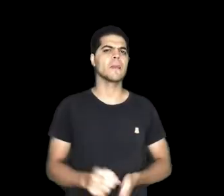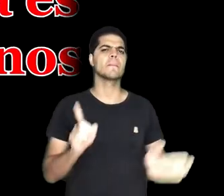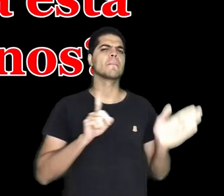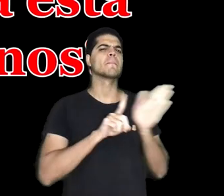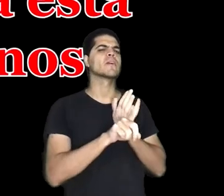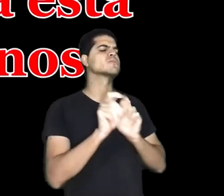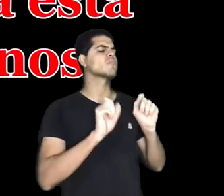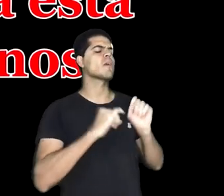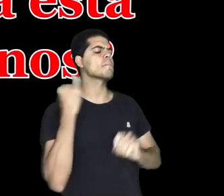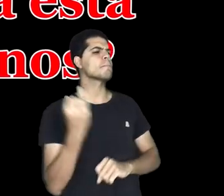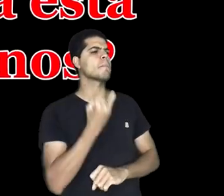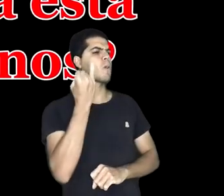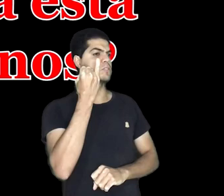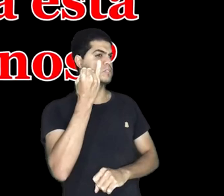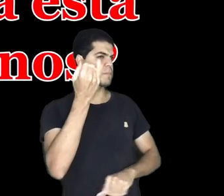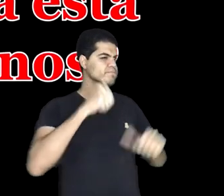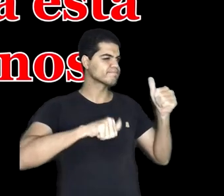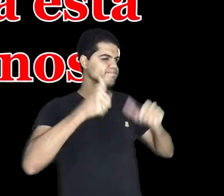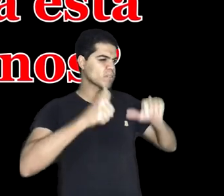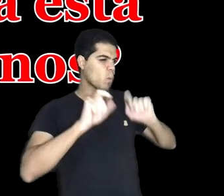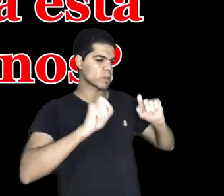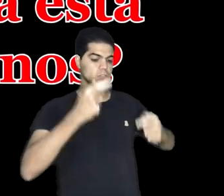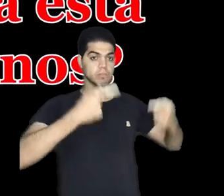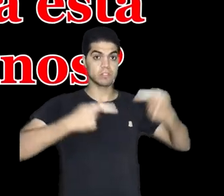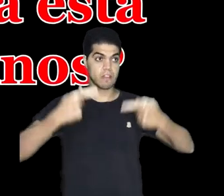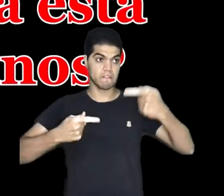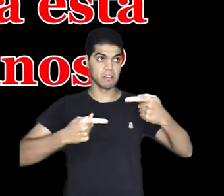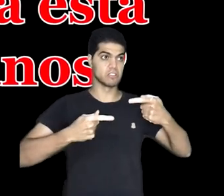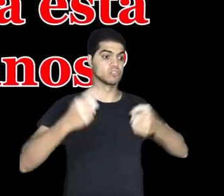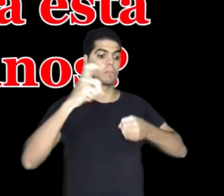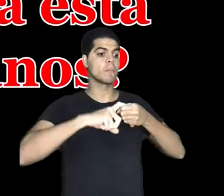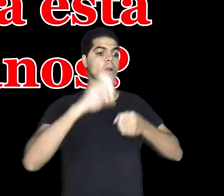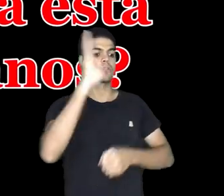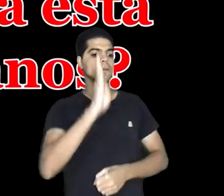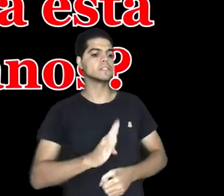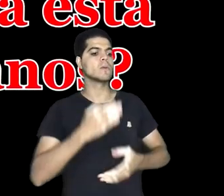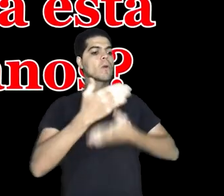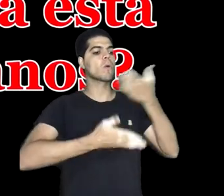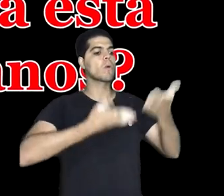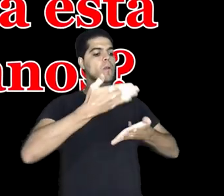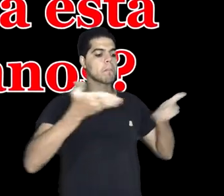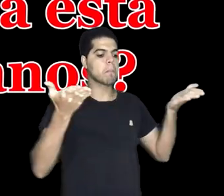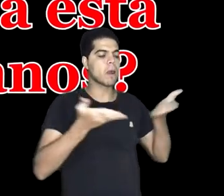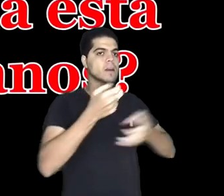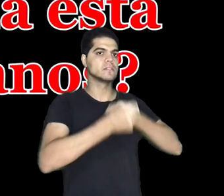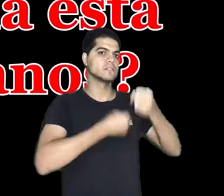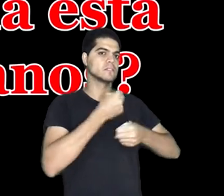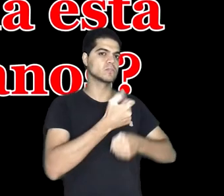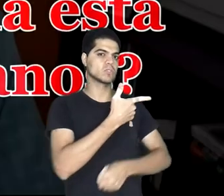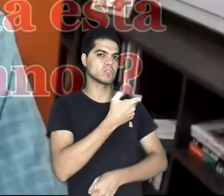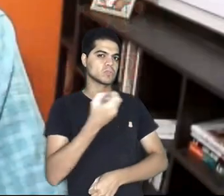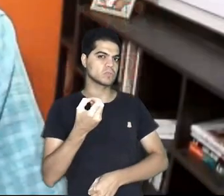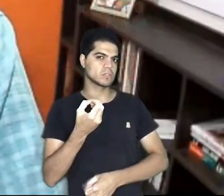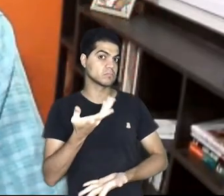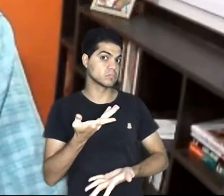Qual é a importância que o senhor avalia do debate sobre a independência do Brasil nesse ano em que ela está completando 200